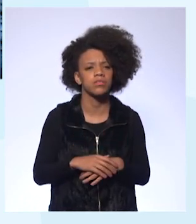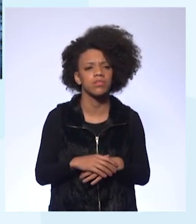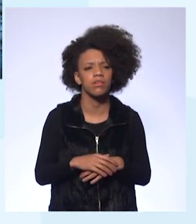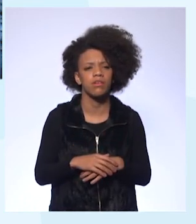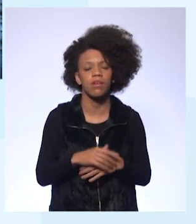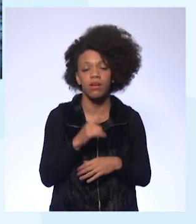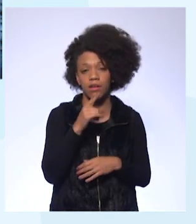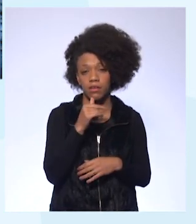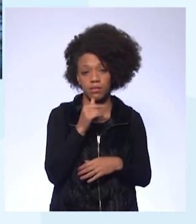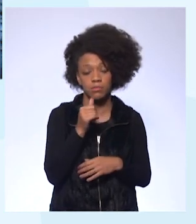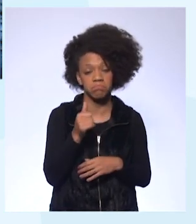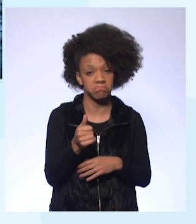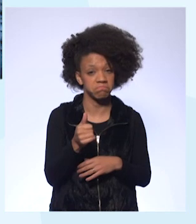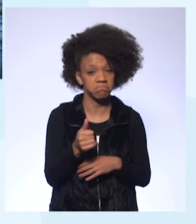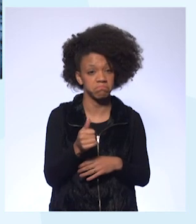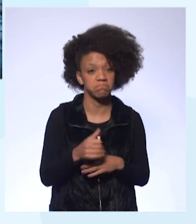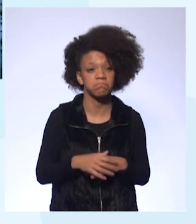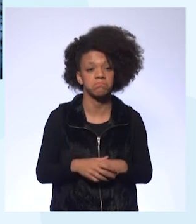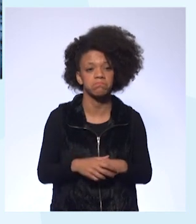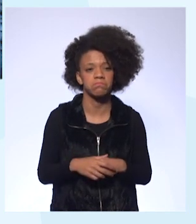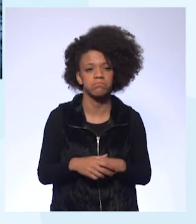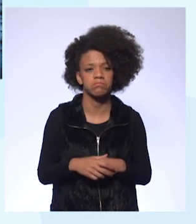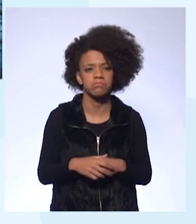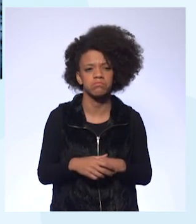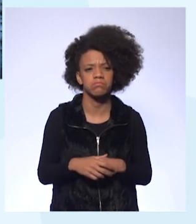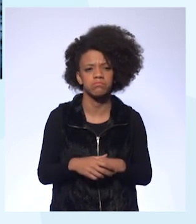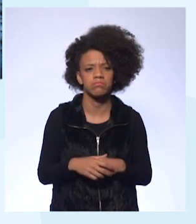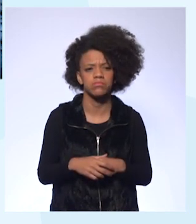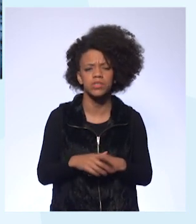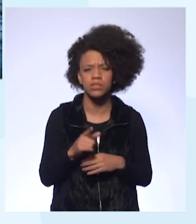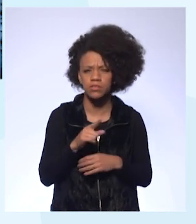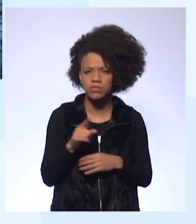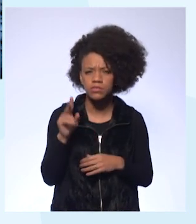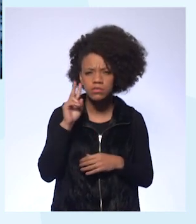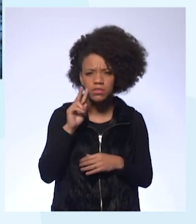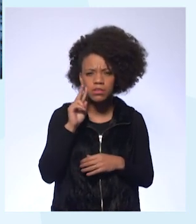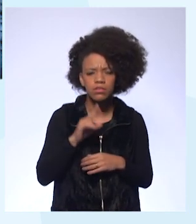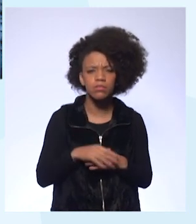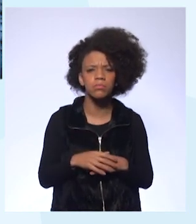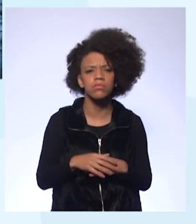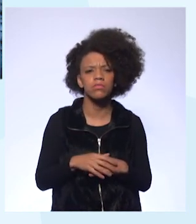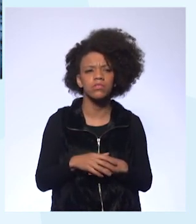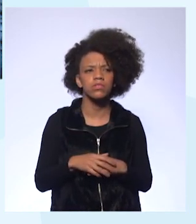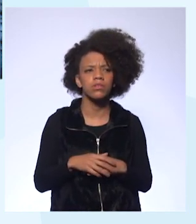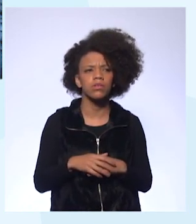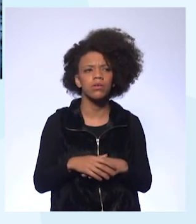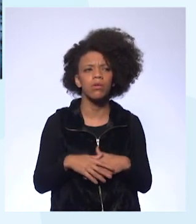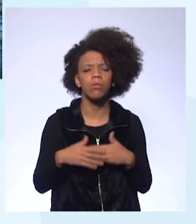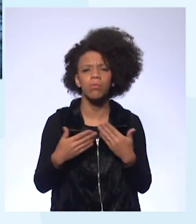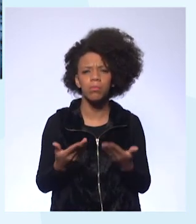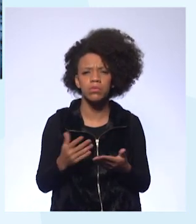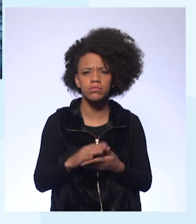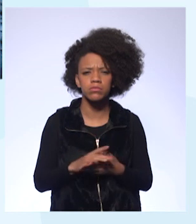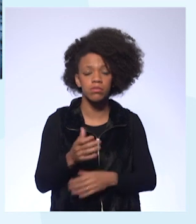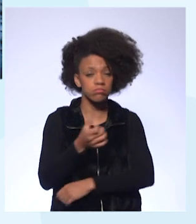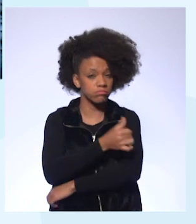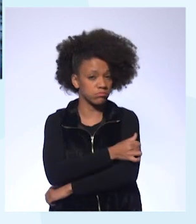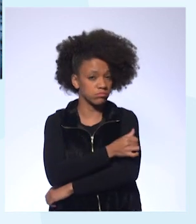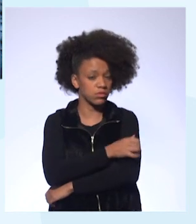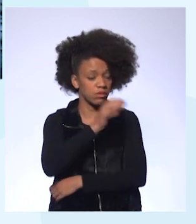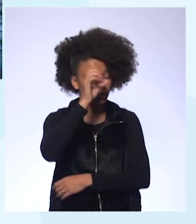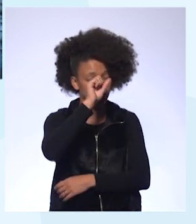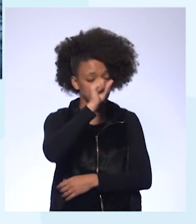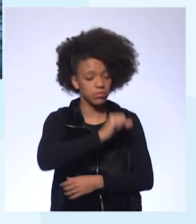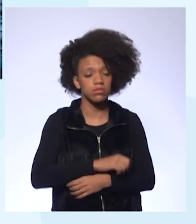água água tudo bem hora se vocês lembram lá na quando a gente tava lá no sexto ano a gente